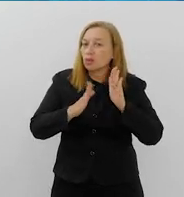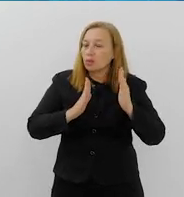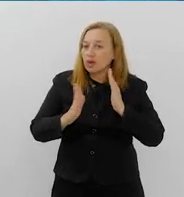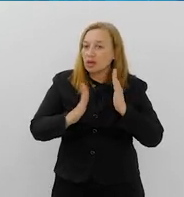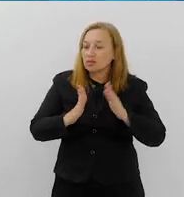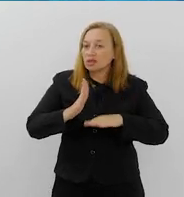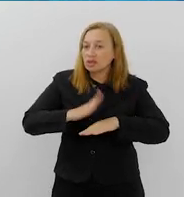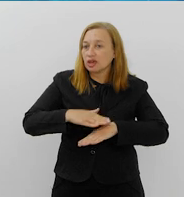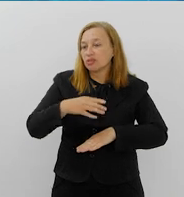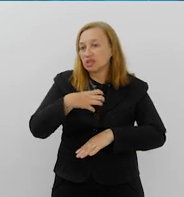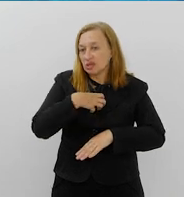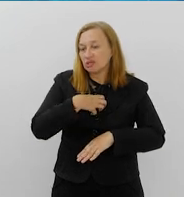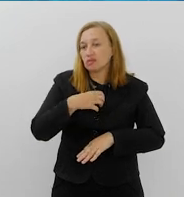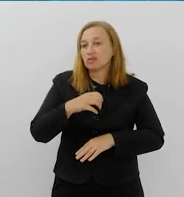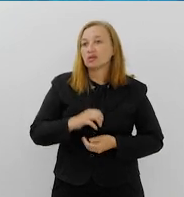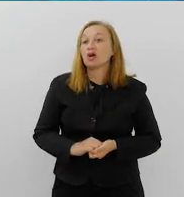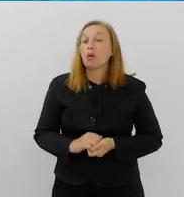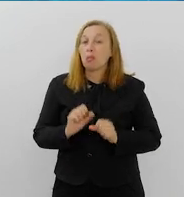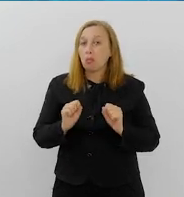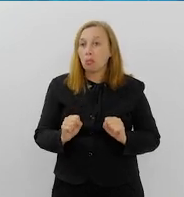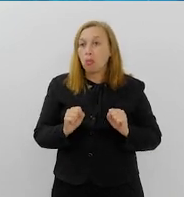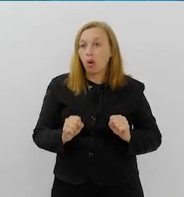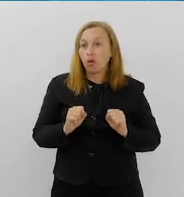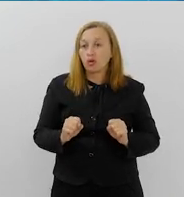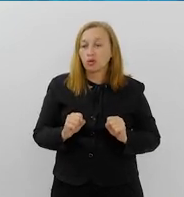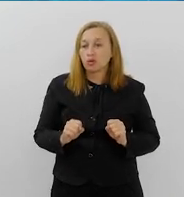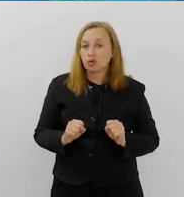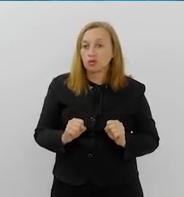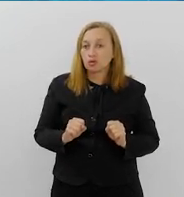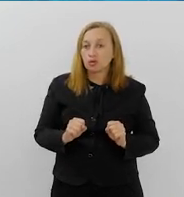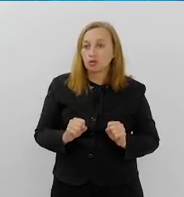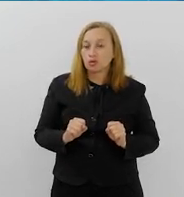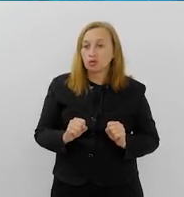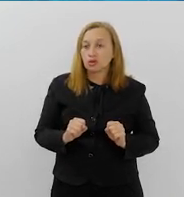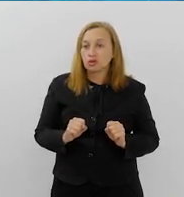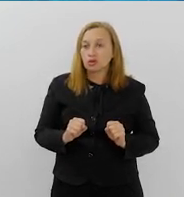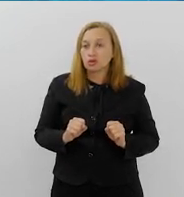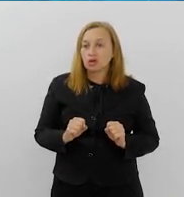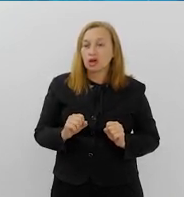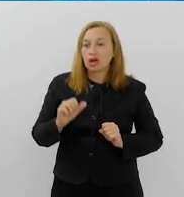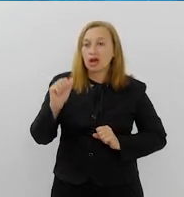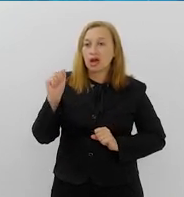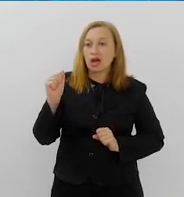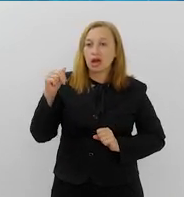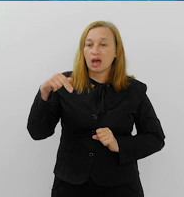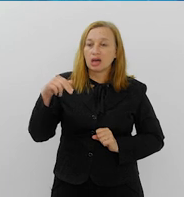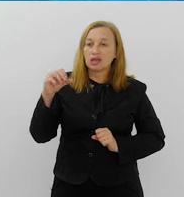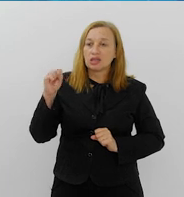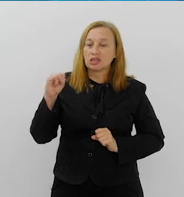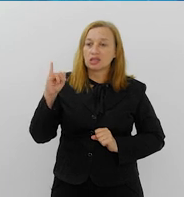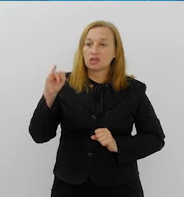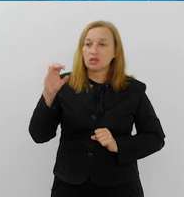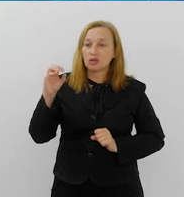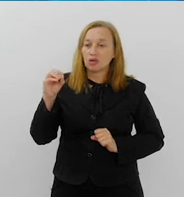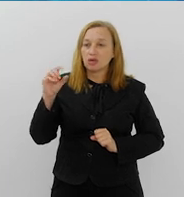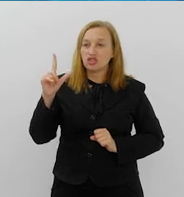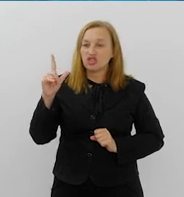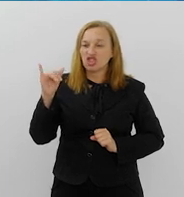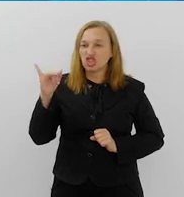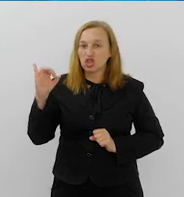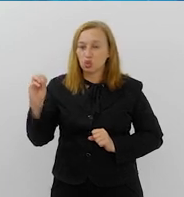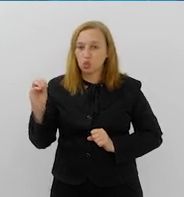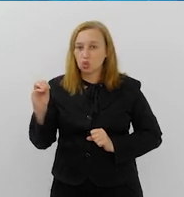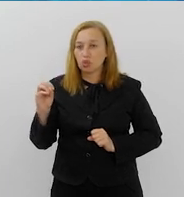tempo. Eu posso estar tendo um episódio ansiogênico. Por